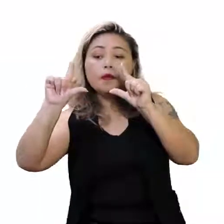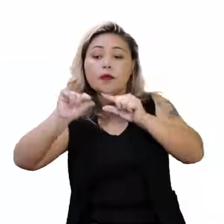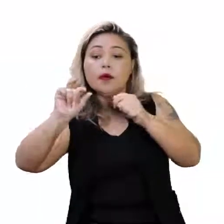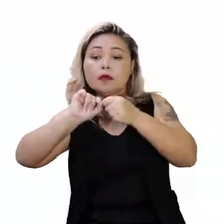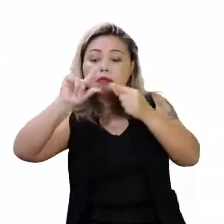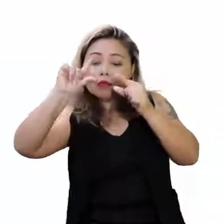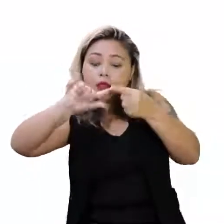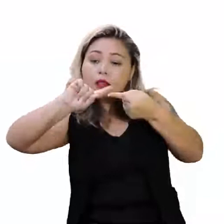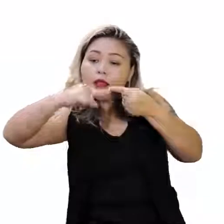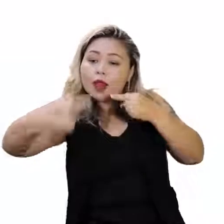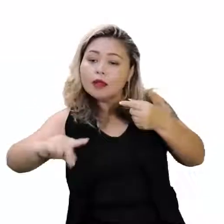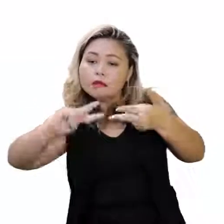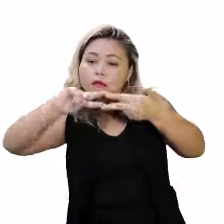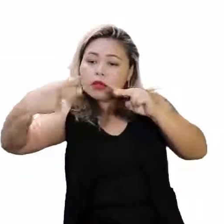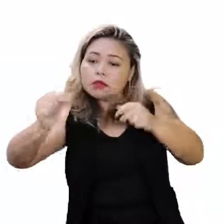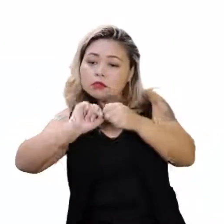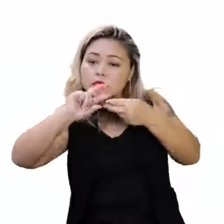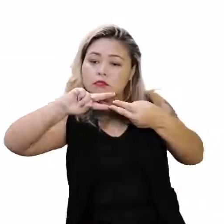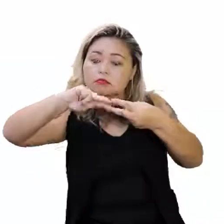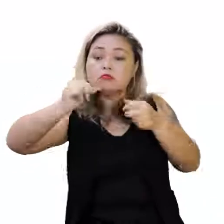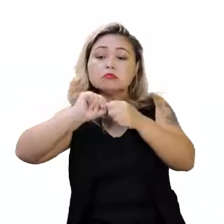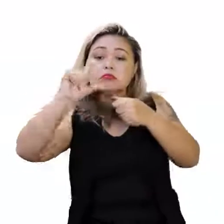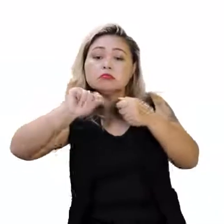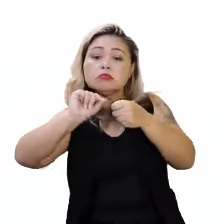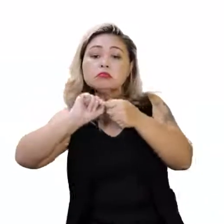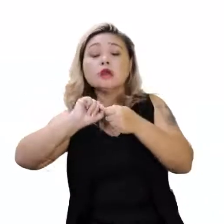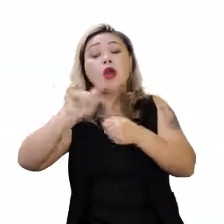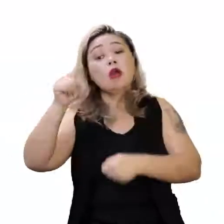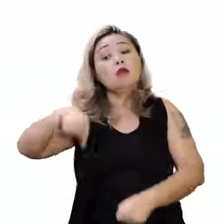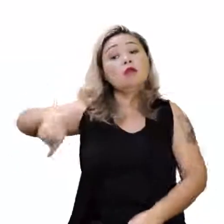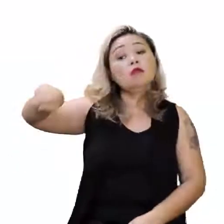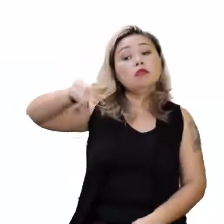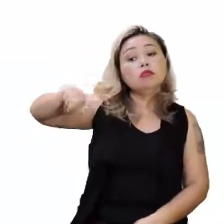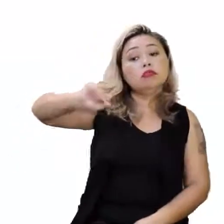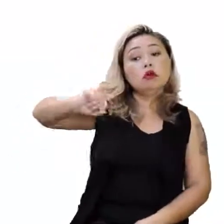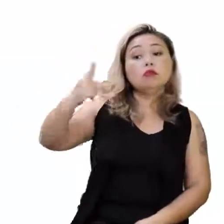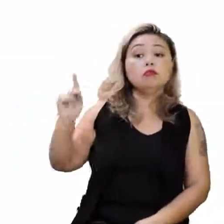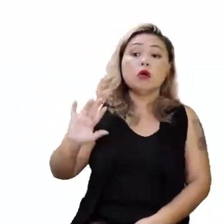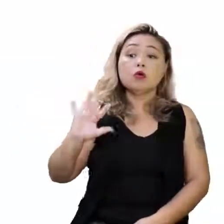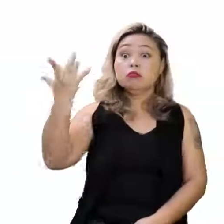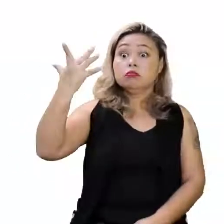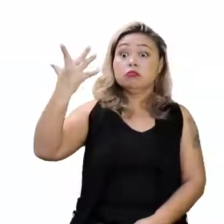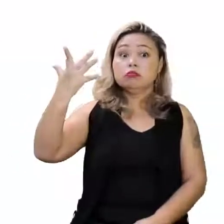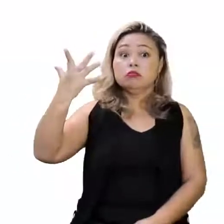variabilidade genética. Baixa variabilidade genética faz com que esses organismos, se acontecer